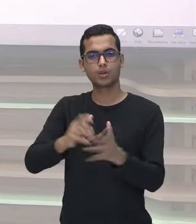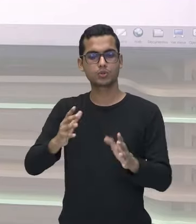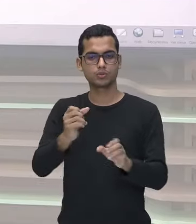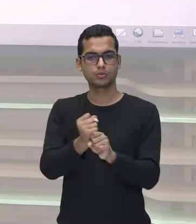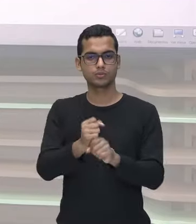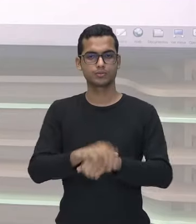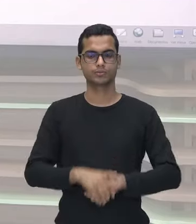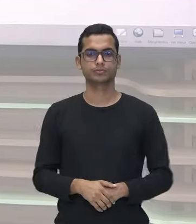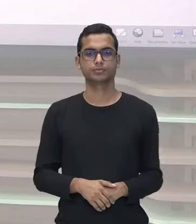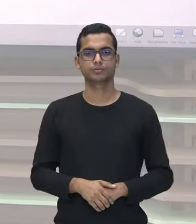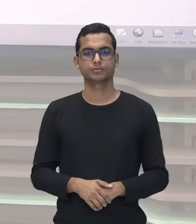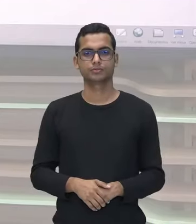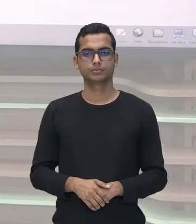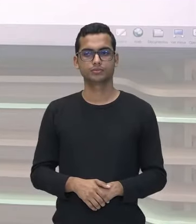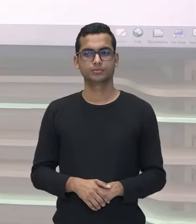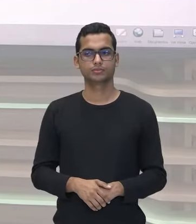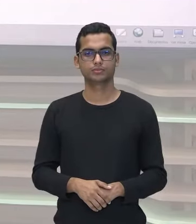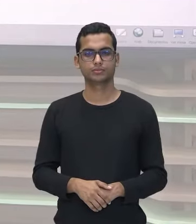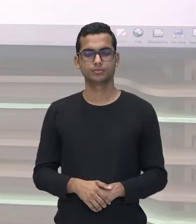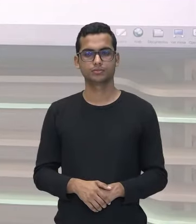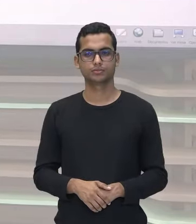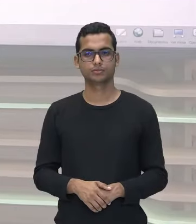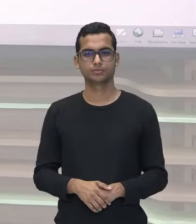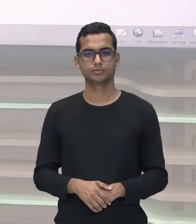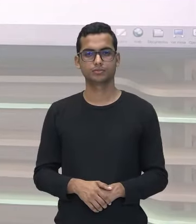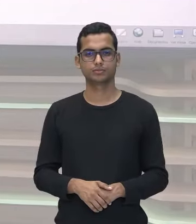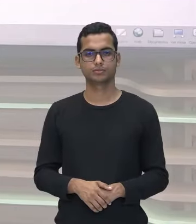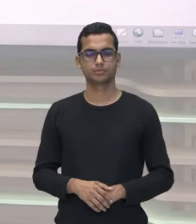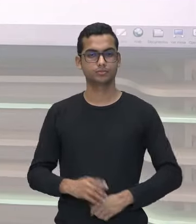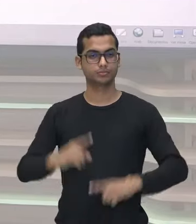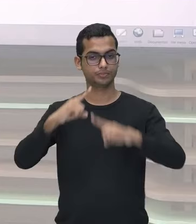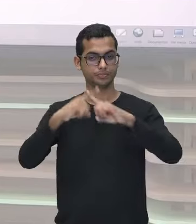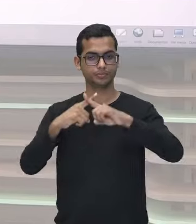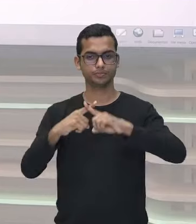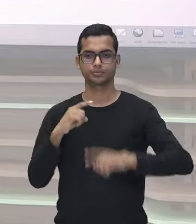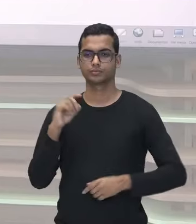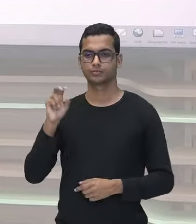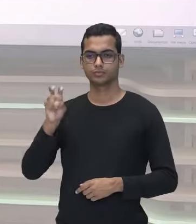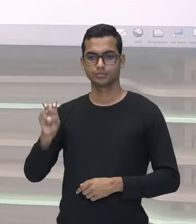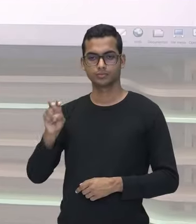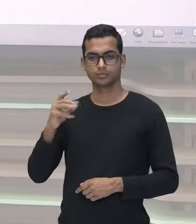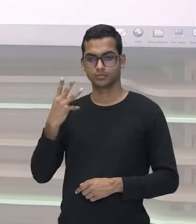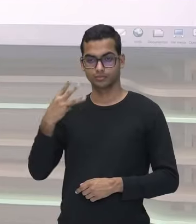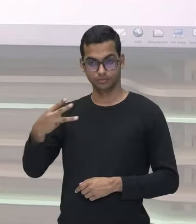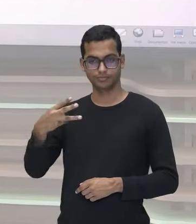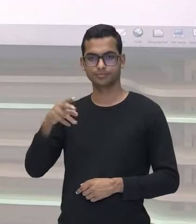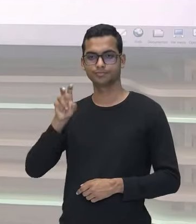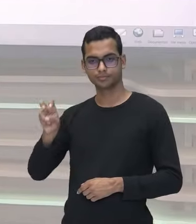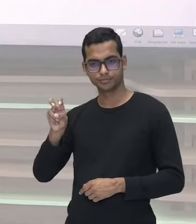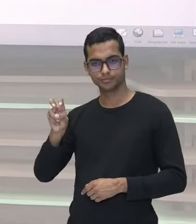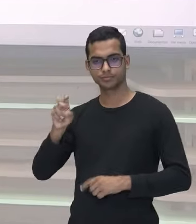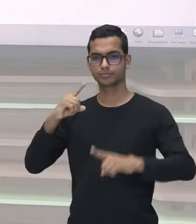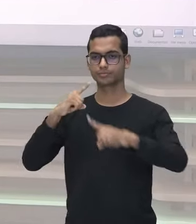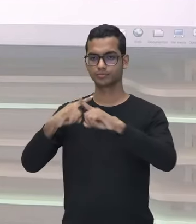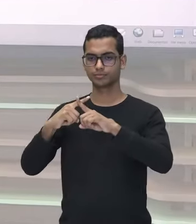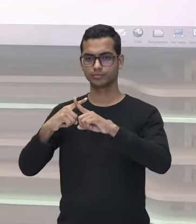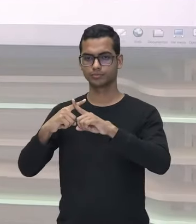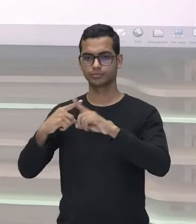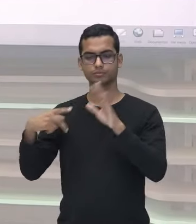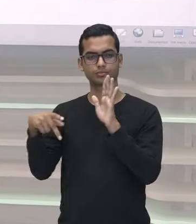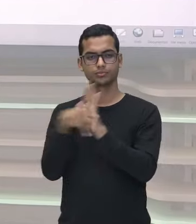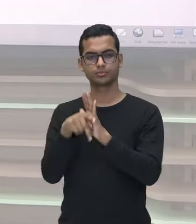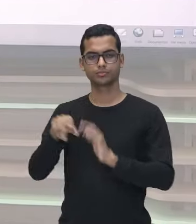Você vai multiplicar, né, 35, que é o valor da entrada, multiplicado por 5. Ah,